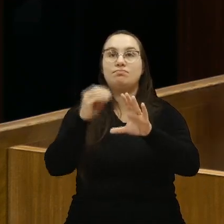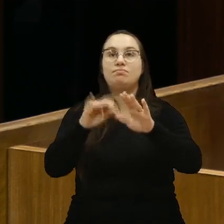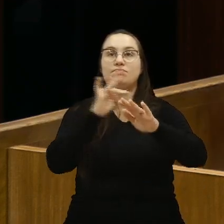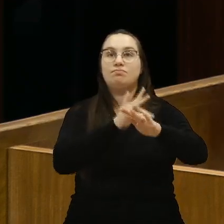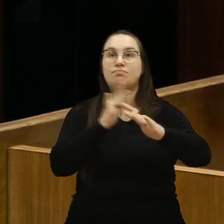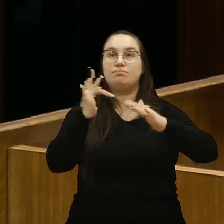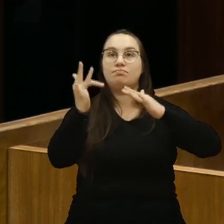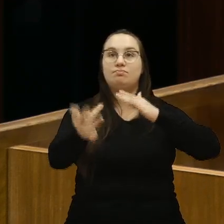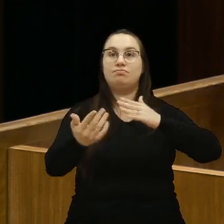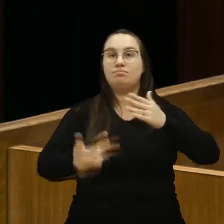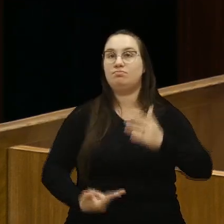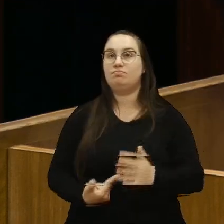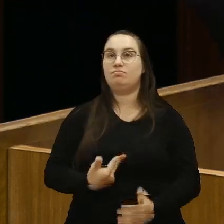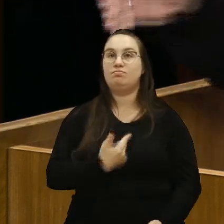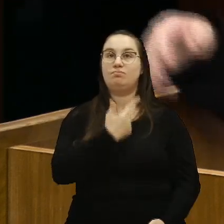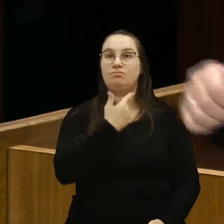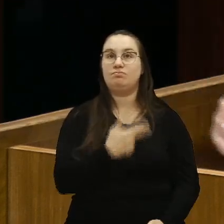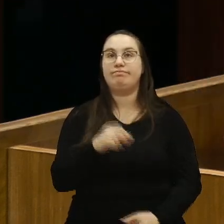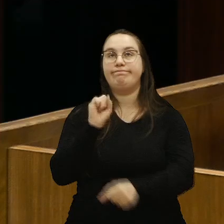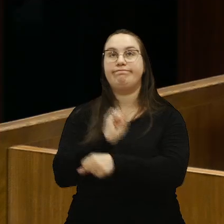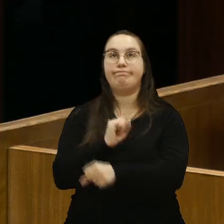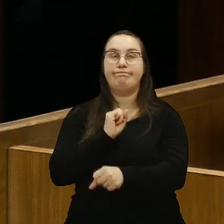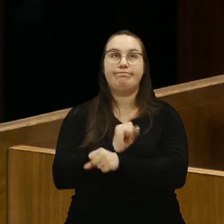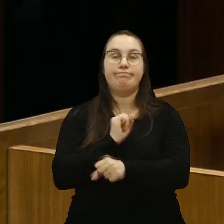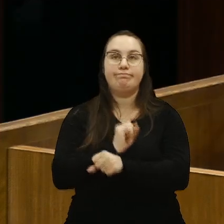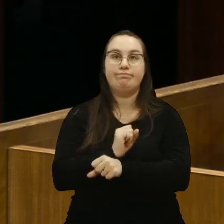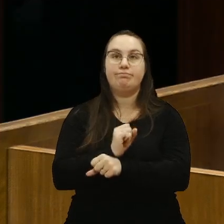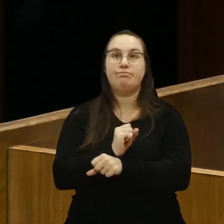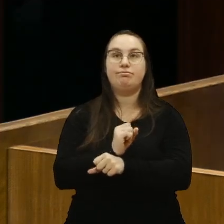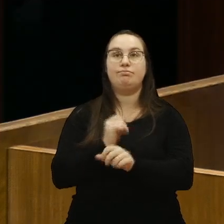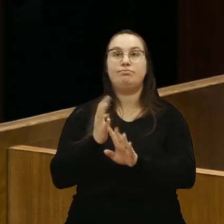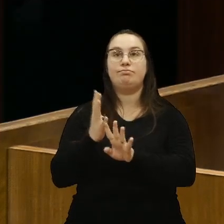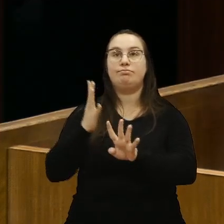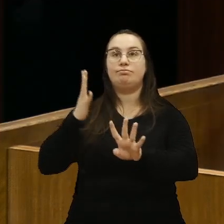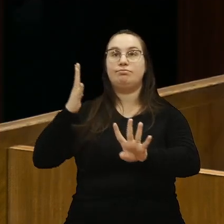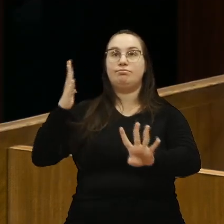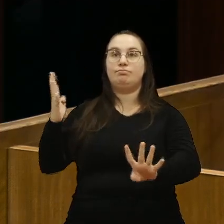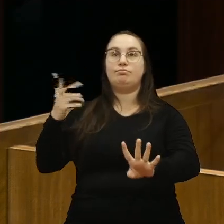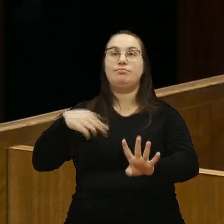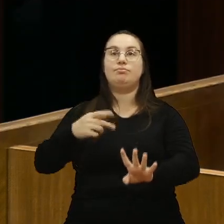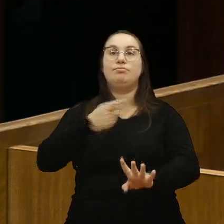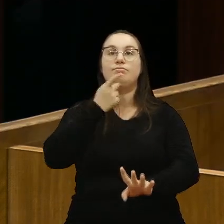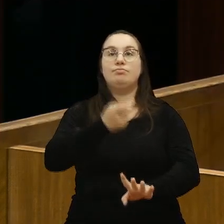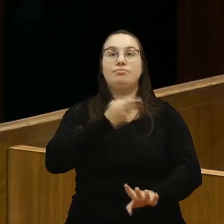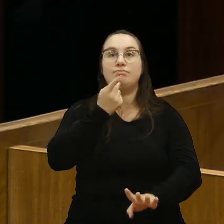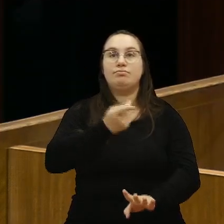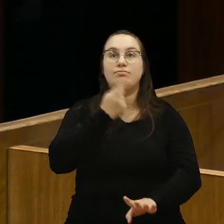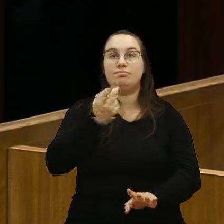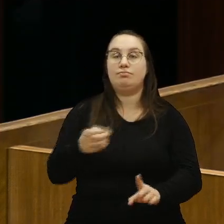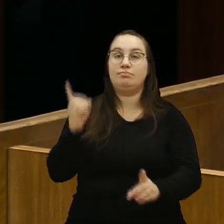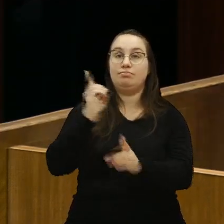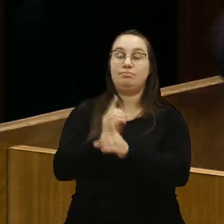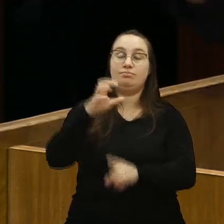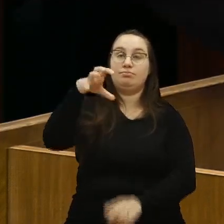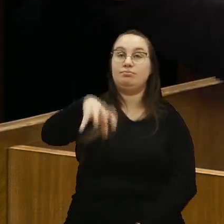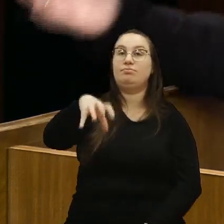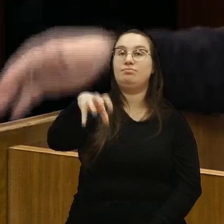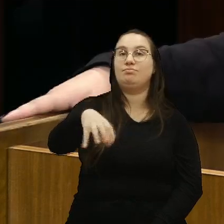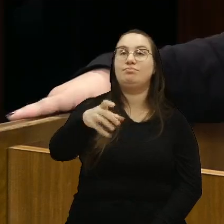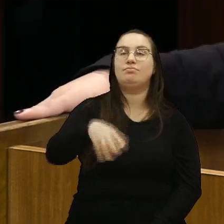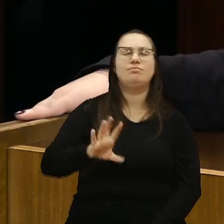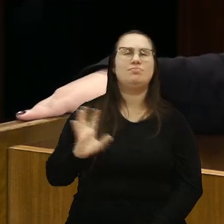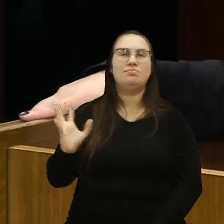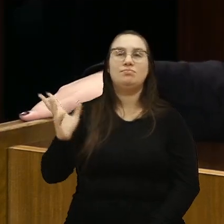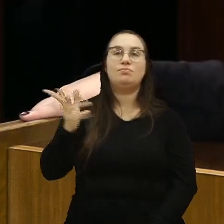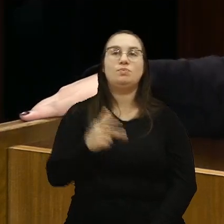sobre procedimentos, sobre espera, sobre listas de espera? As pessoas comentam ali, chega até o nosso gabinete, e deve chegar